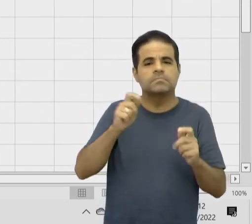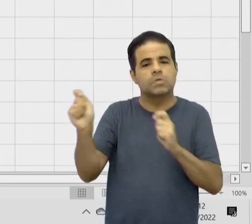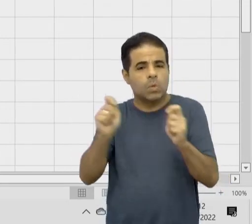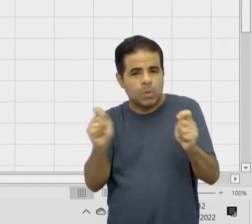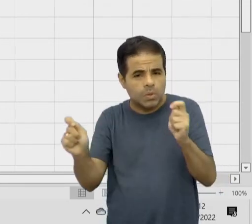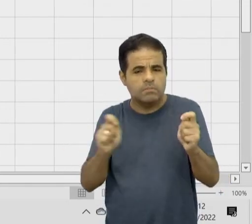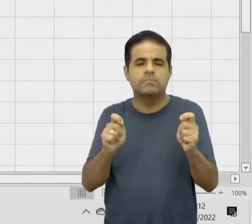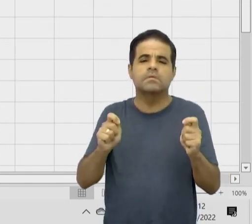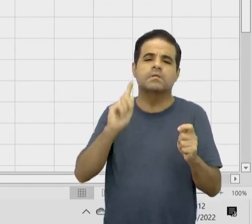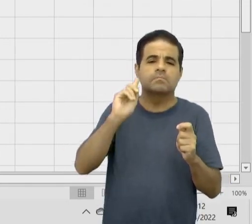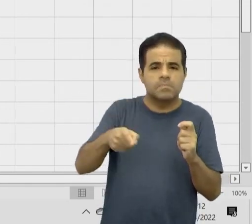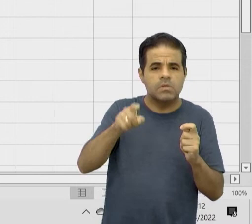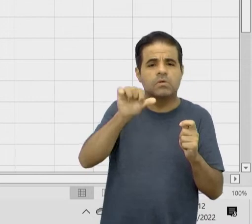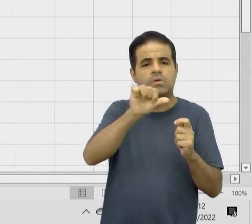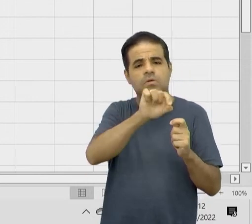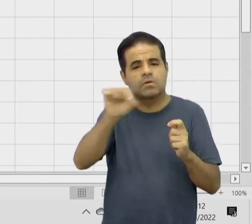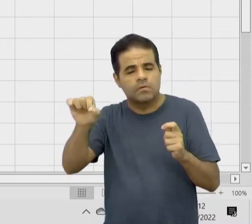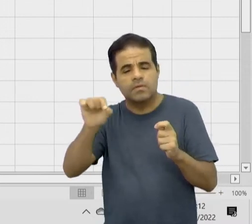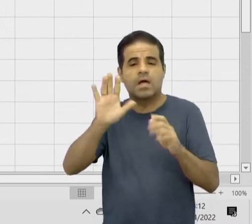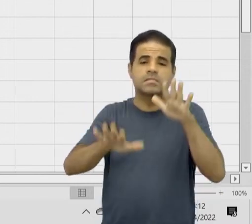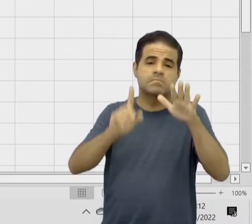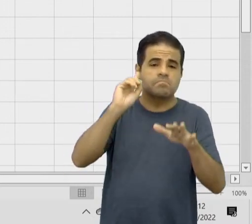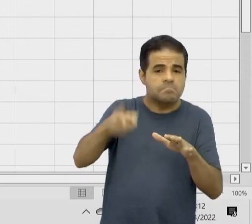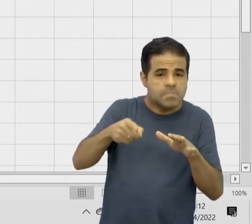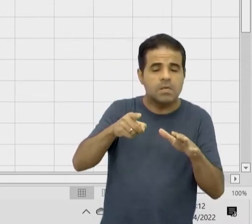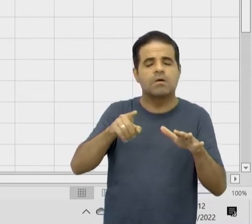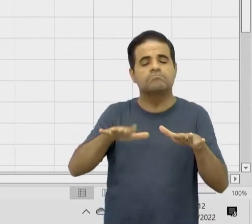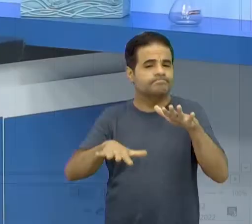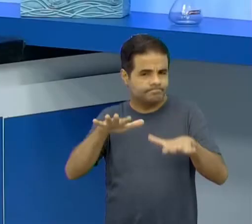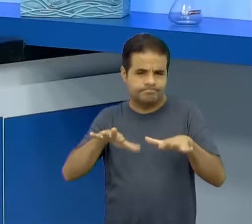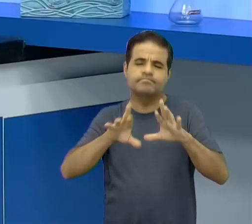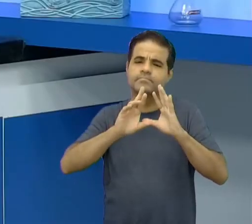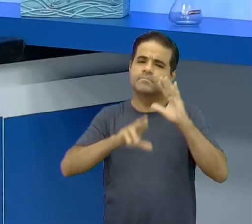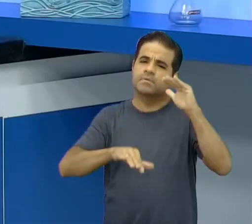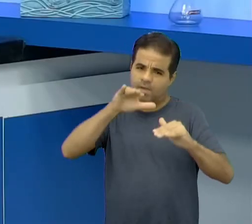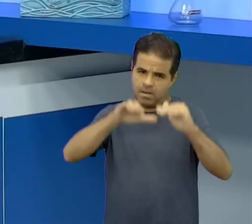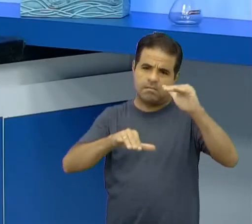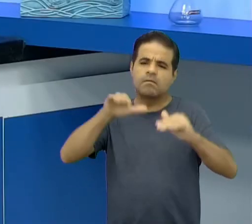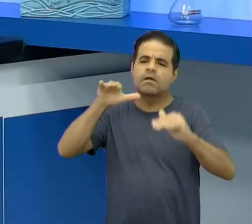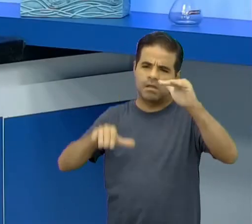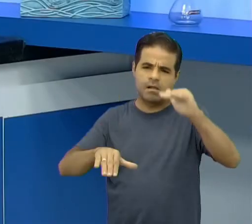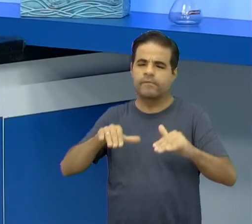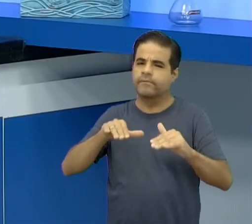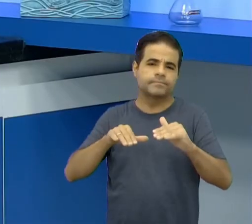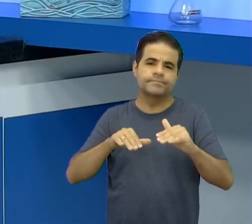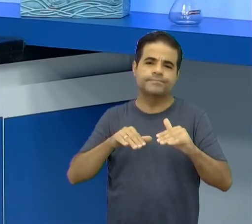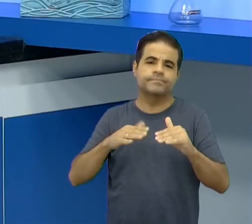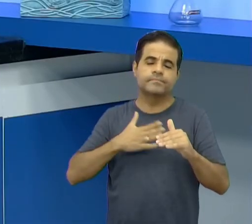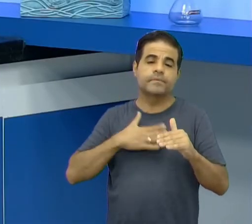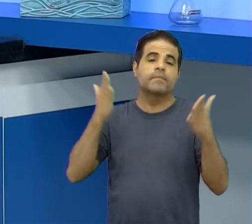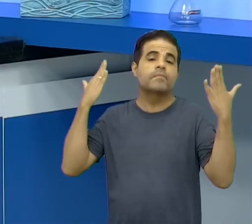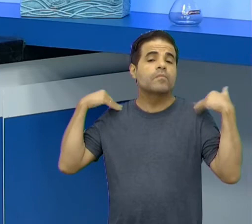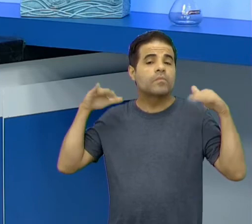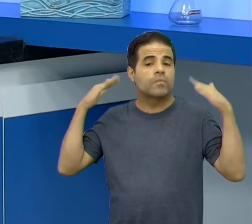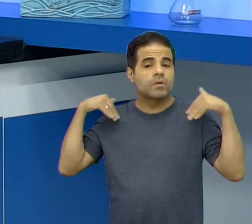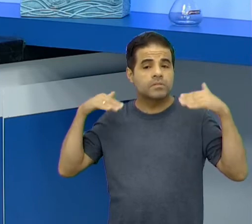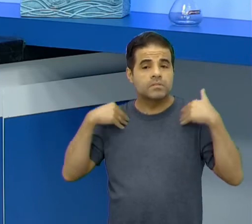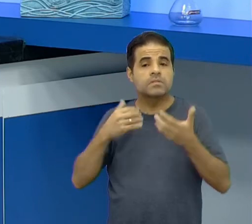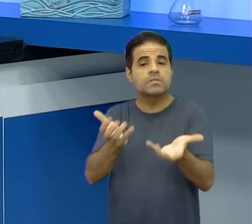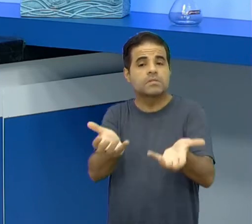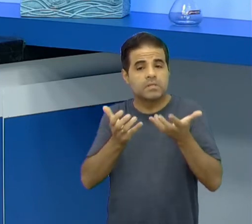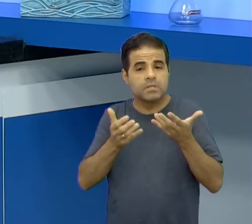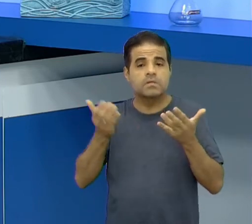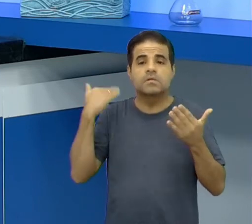vem 1.900, às vezes vem 1.000. Ele é totalmente variável, ele não é, porque é mais para o meu lazer. Então, quando eu